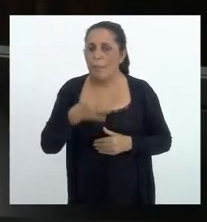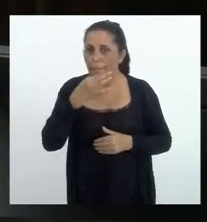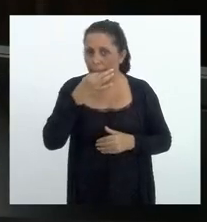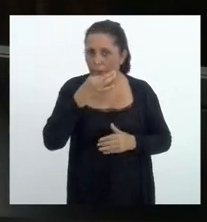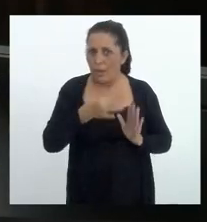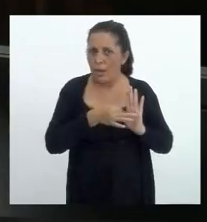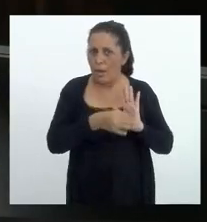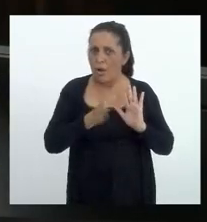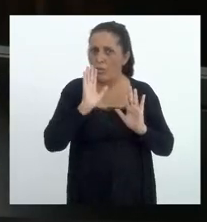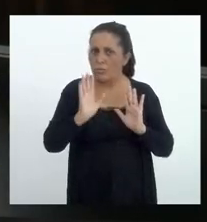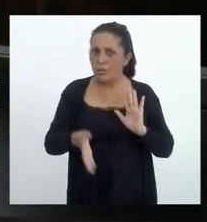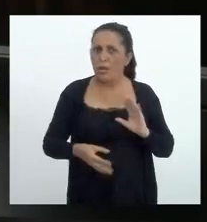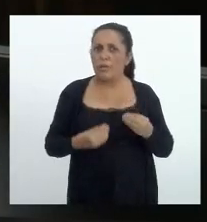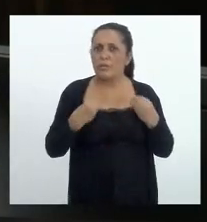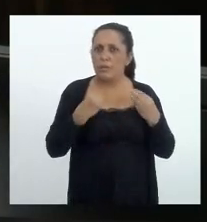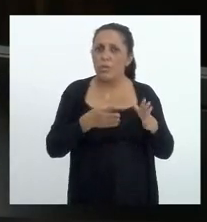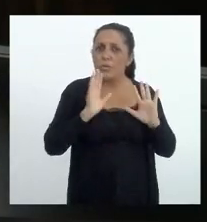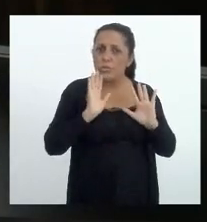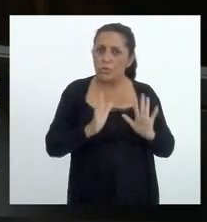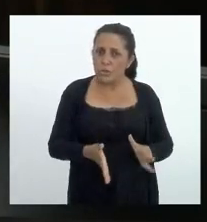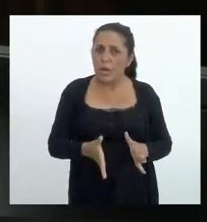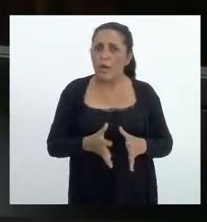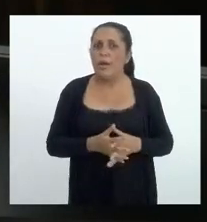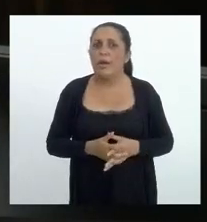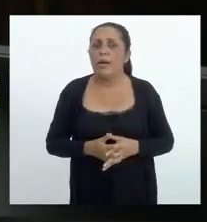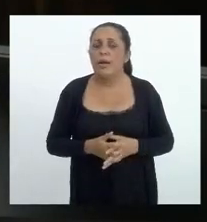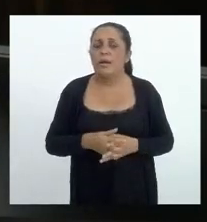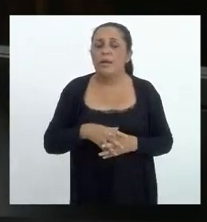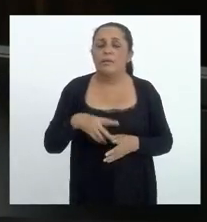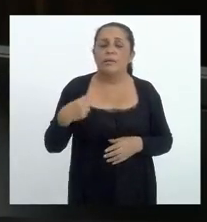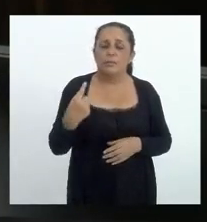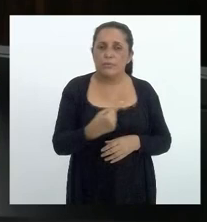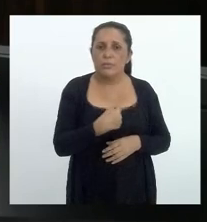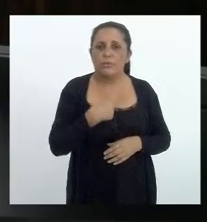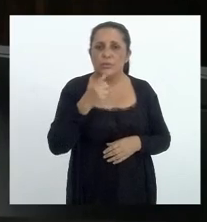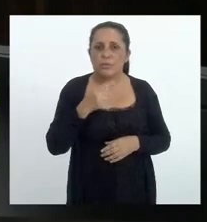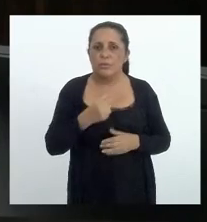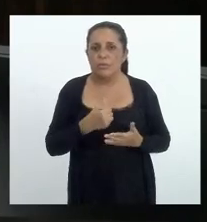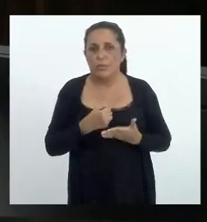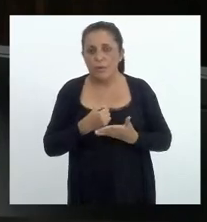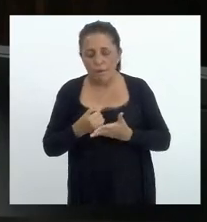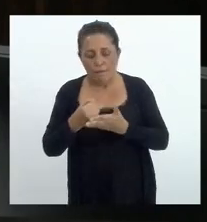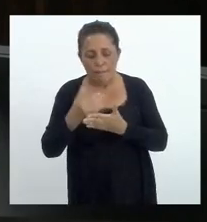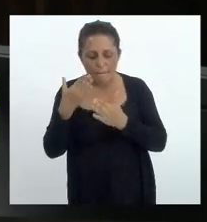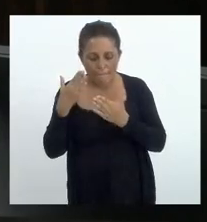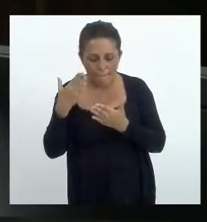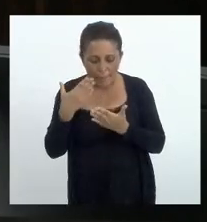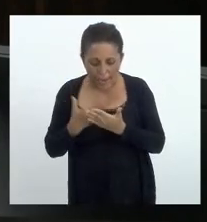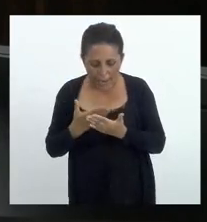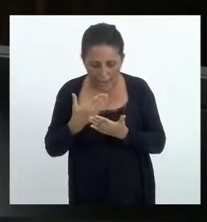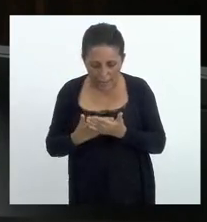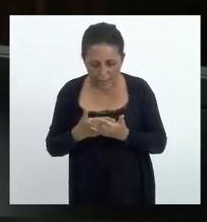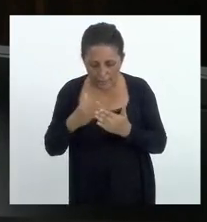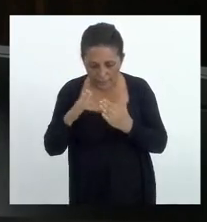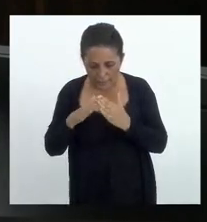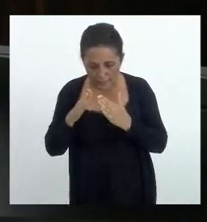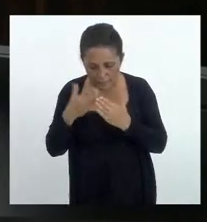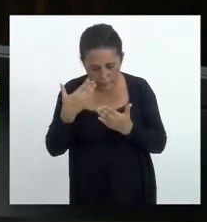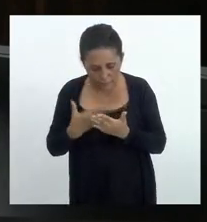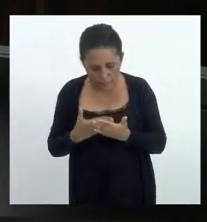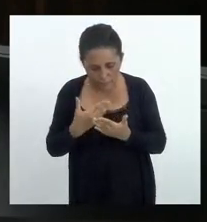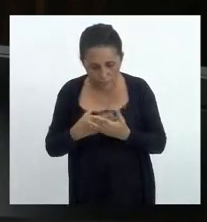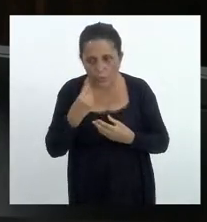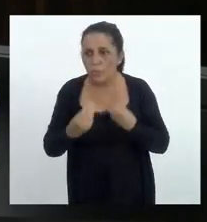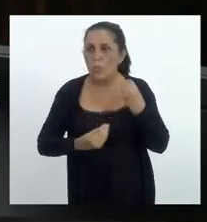deu, nós já pegamos aqui a sugestão e estamos levando para casa para fazer o dever de casa e depois a